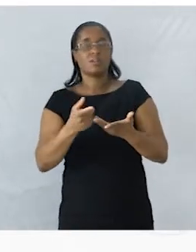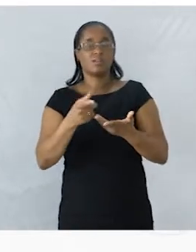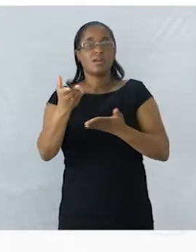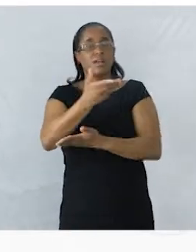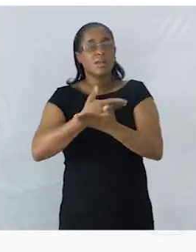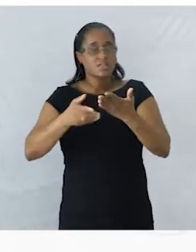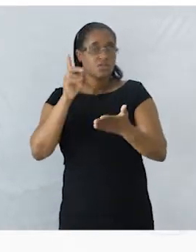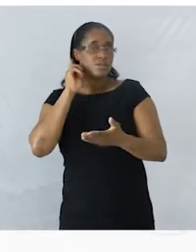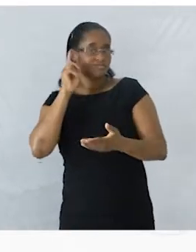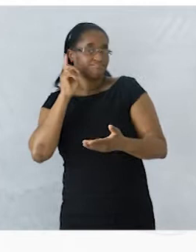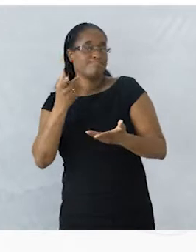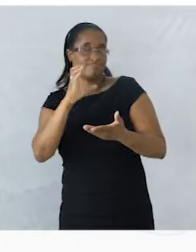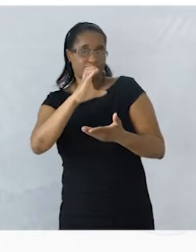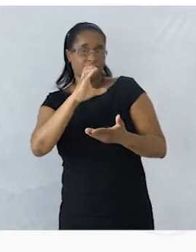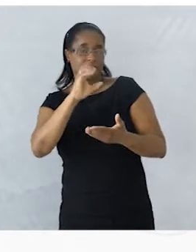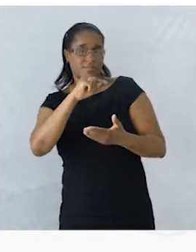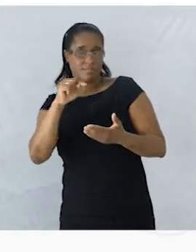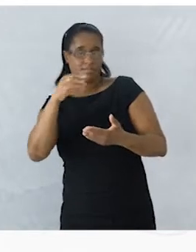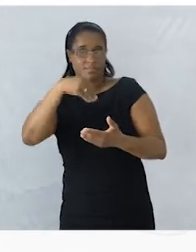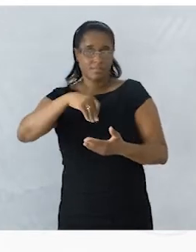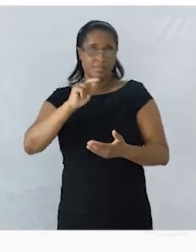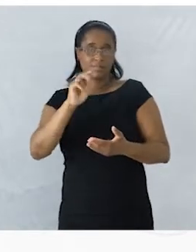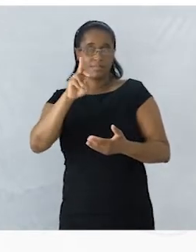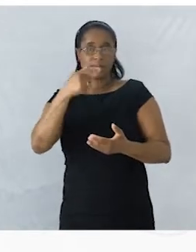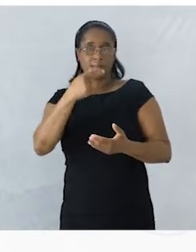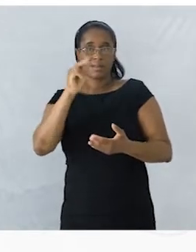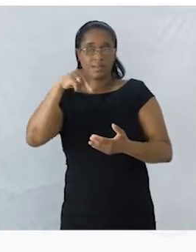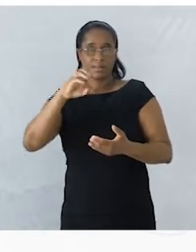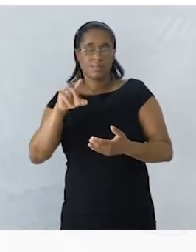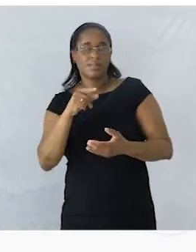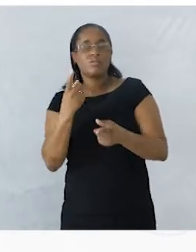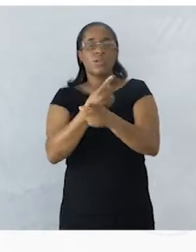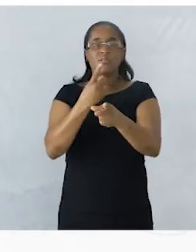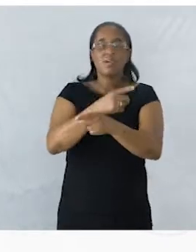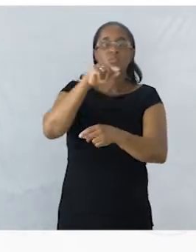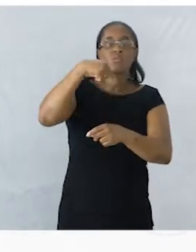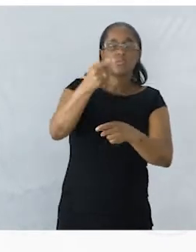pertinência ou relação de pertença entre um elemento e um conjunto.